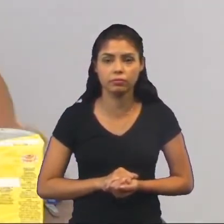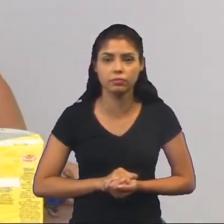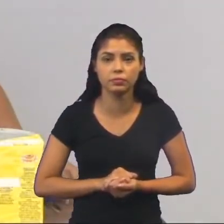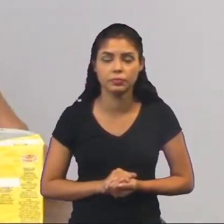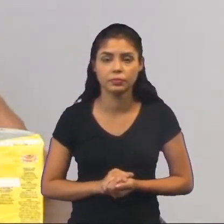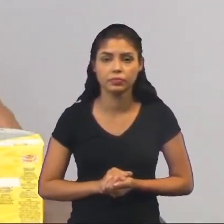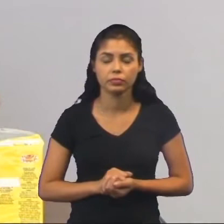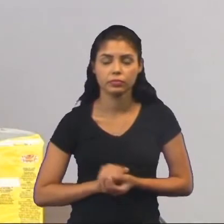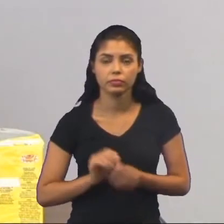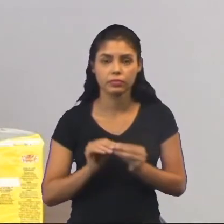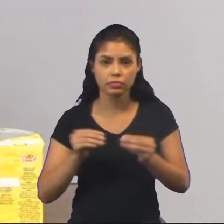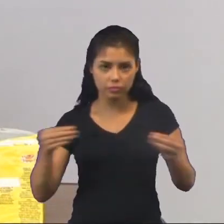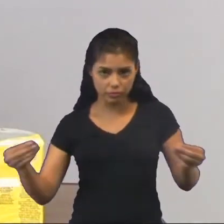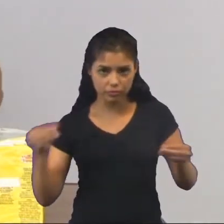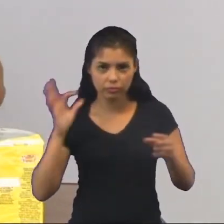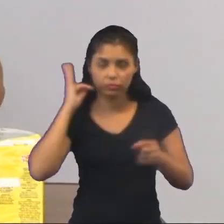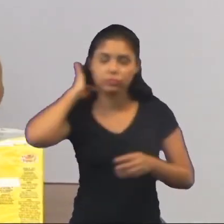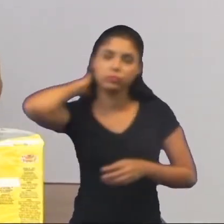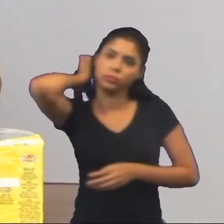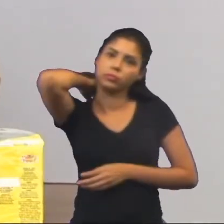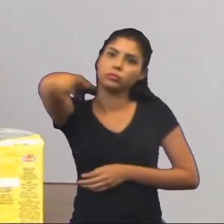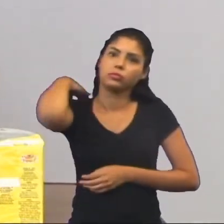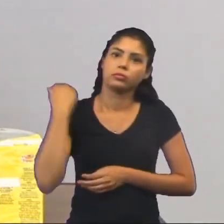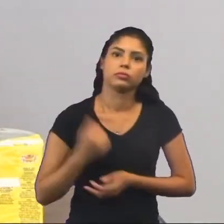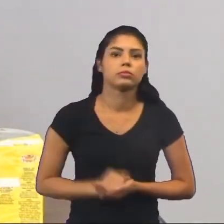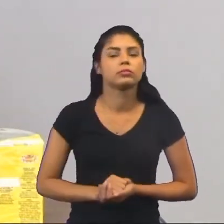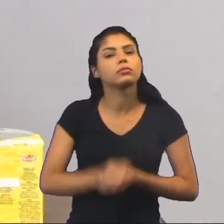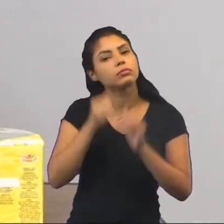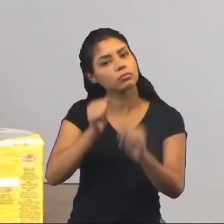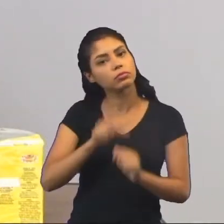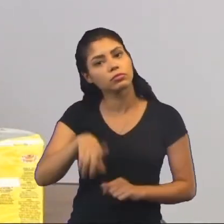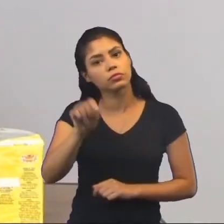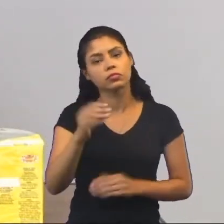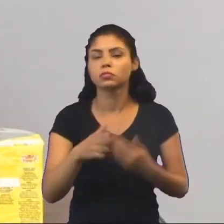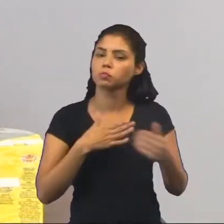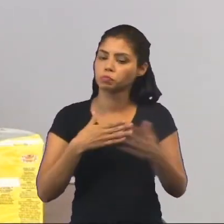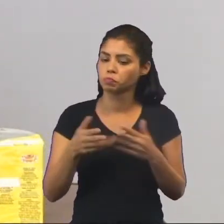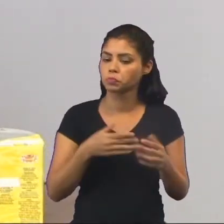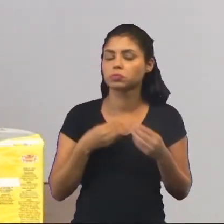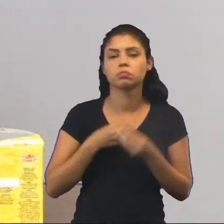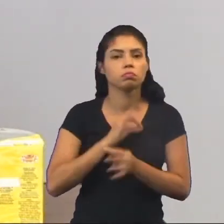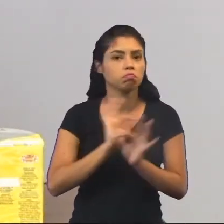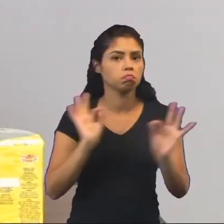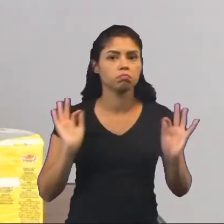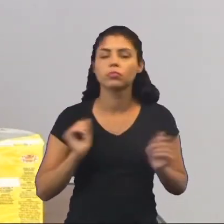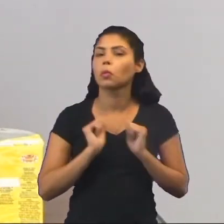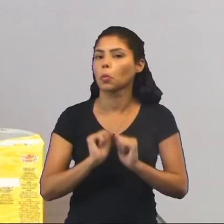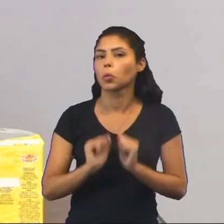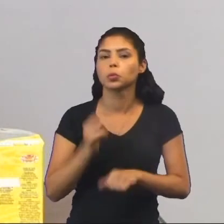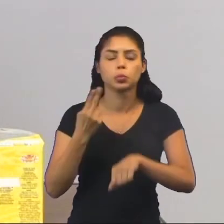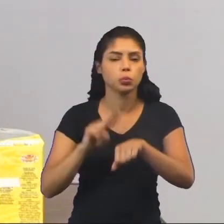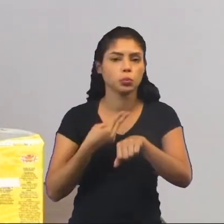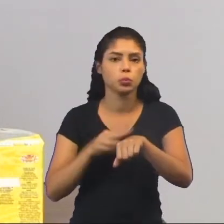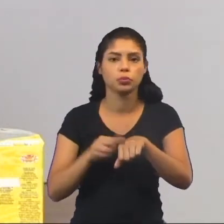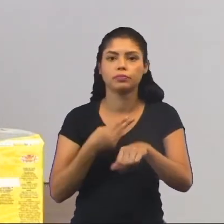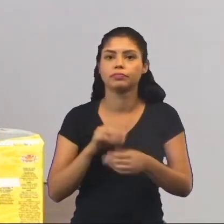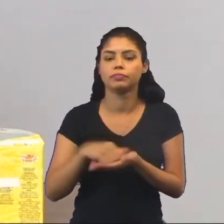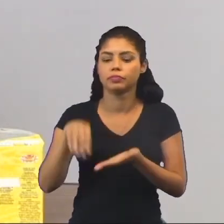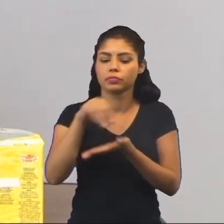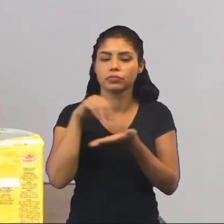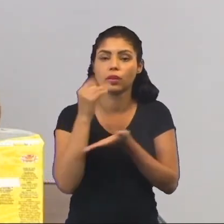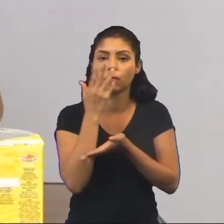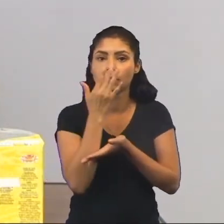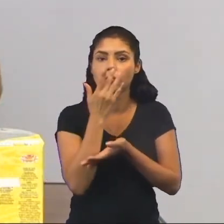Vou abrir aqui o saco de granulado. Vocês podem escolher do gosto de vocês, tá? Pode ser de chocolate, pode